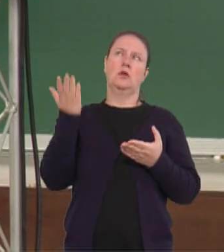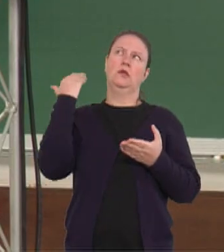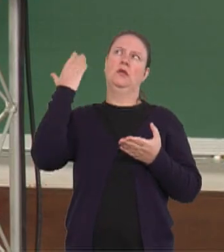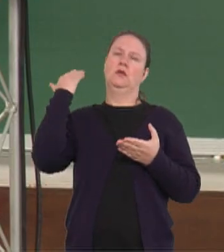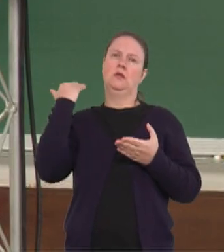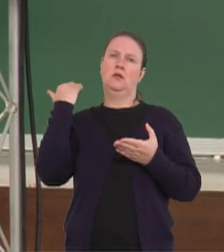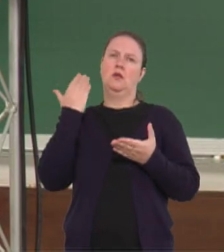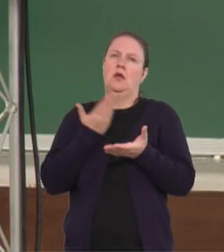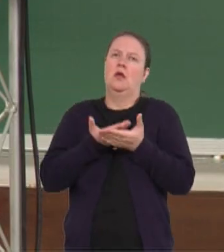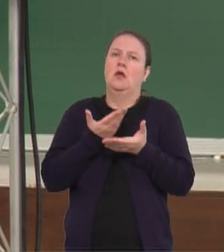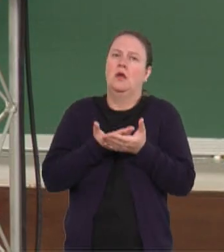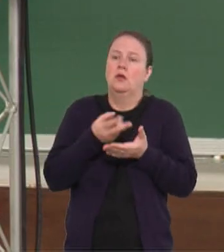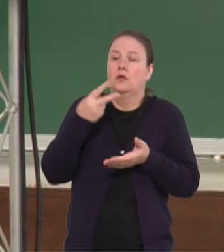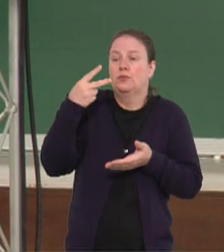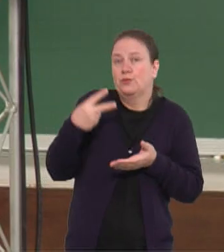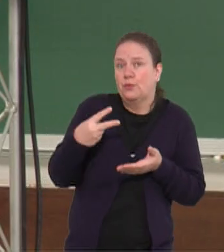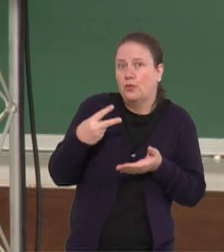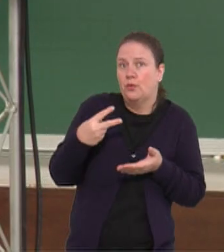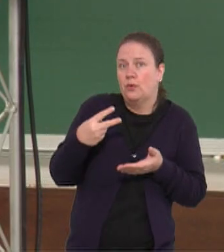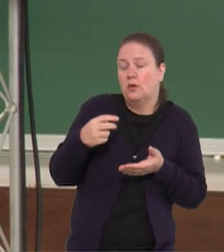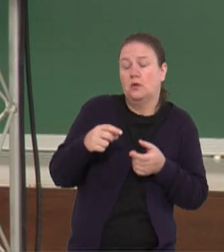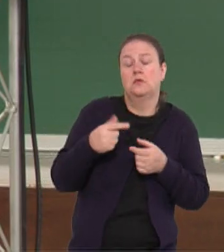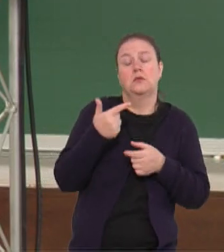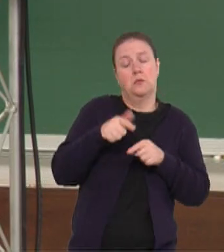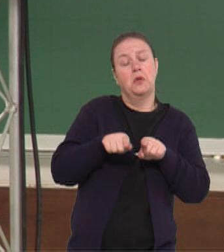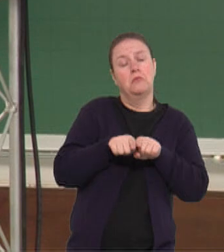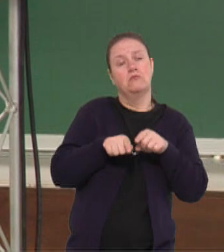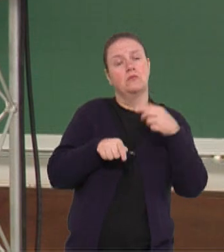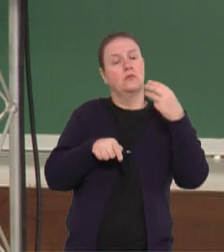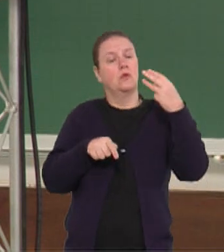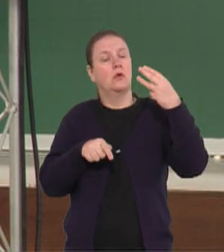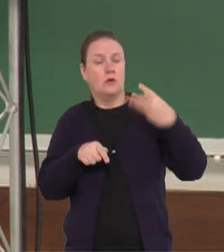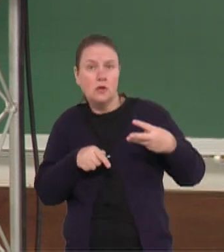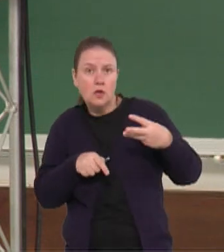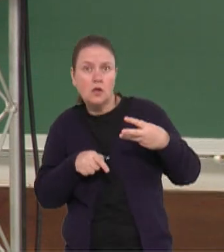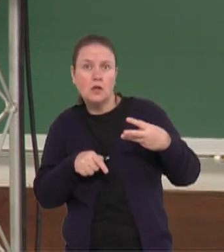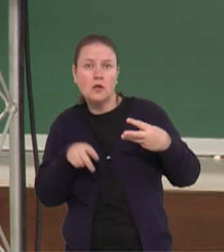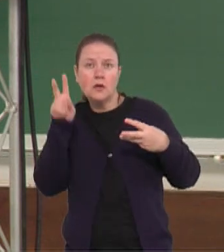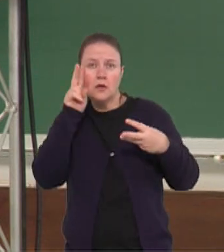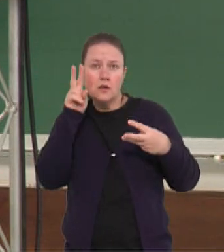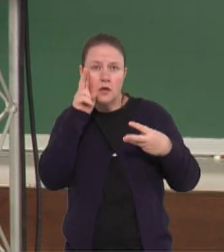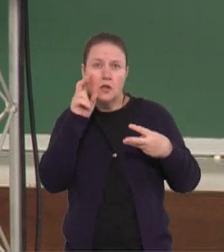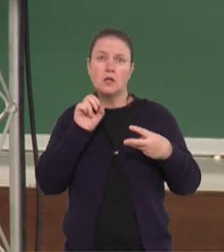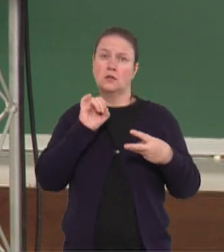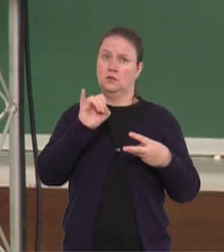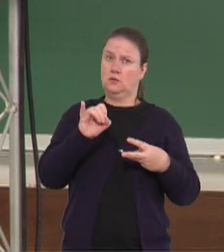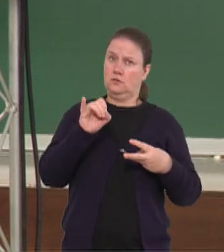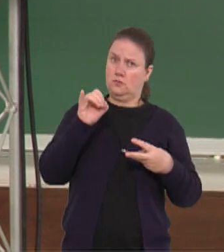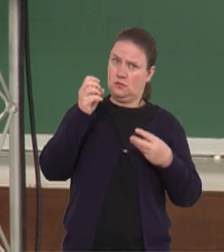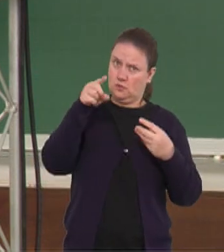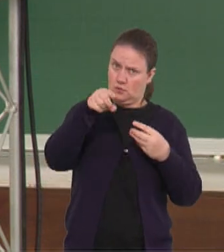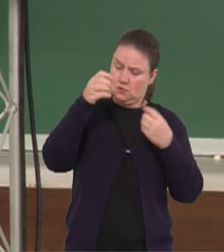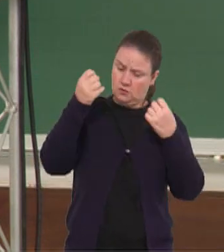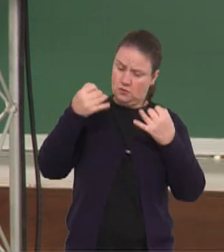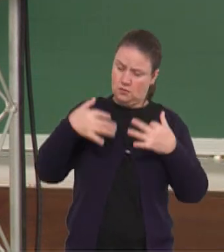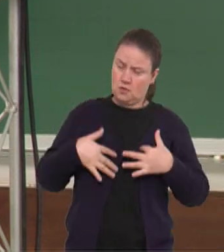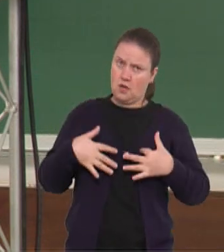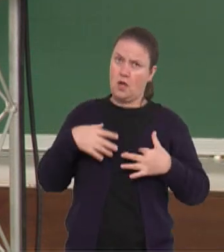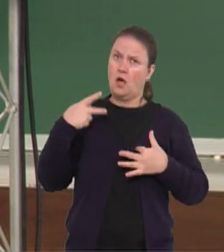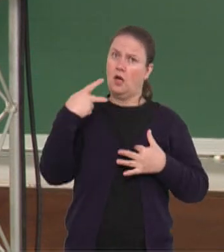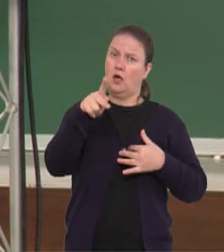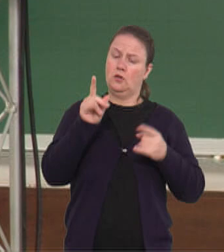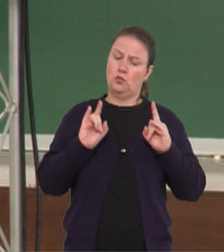2 ou aula 3. Por exemplo, a prosopopeia, lembra disso? Se você disser que a sua cama